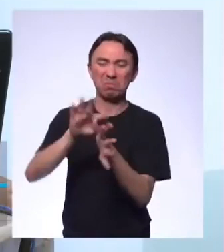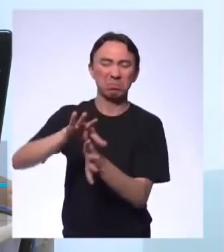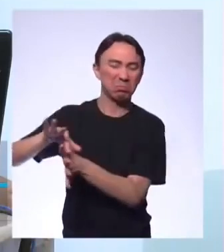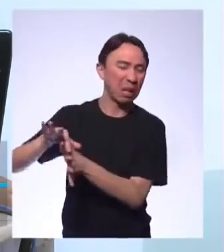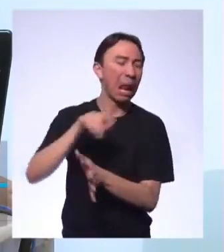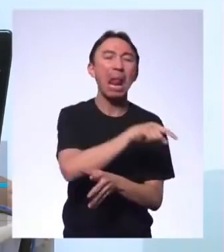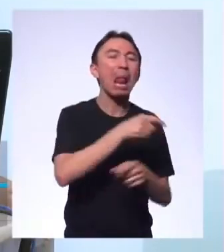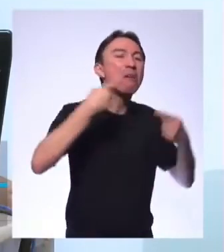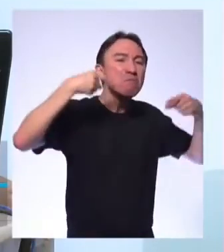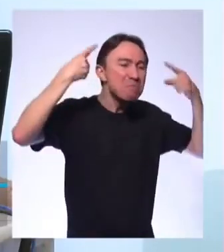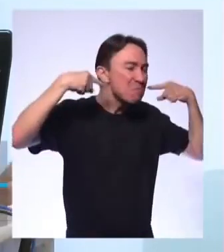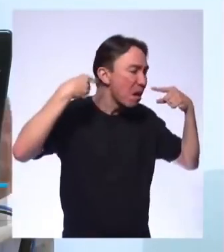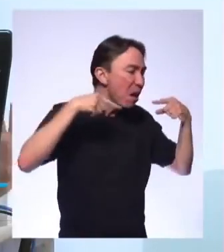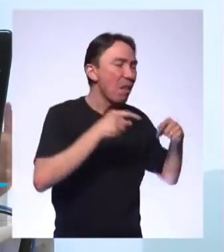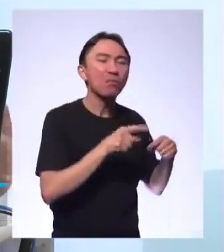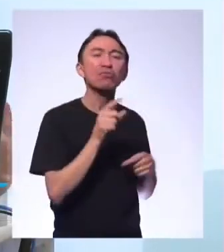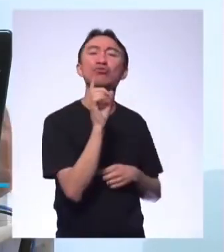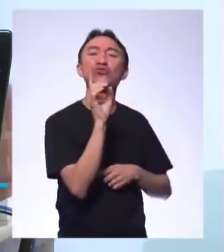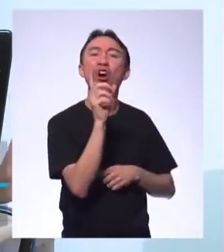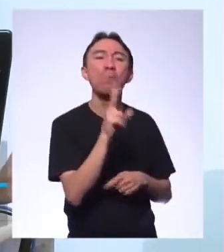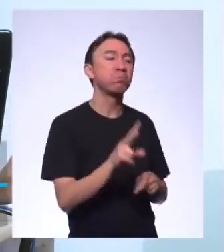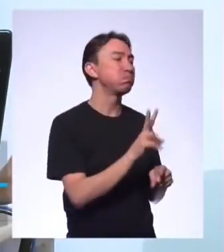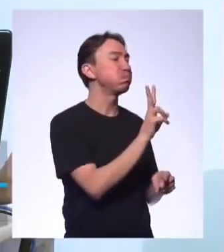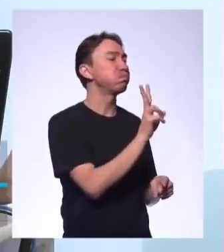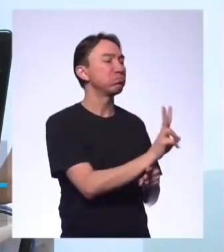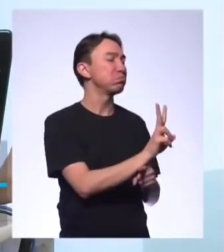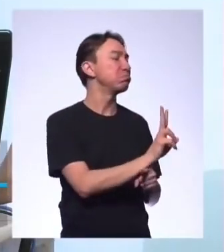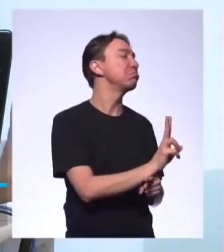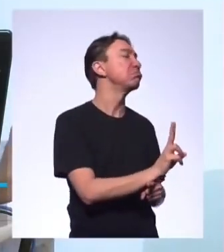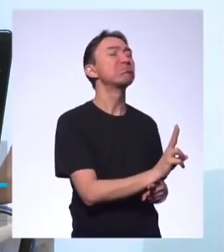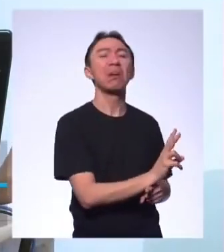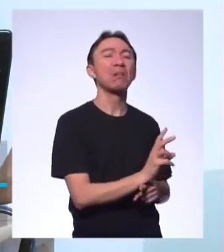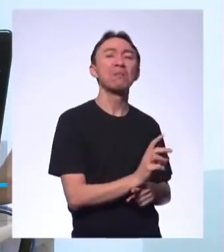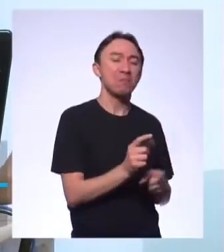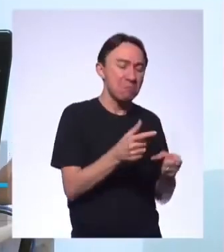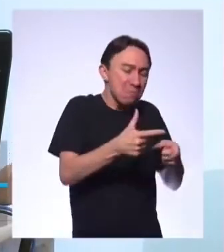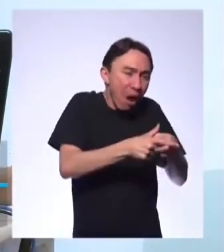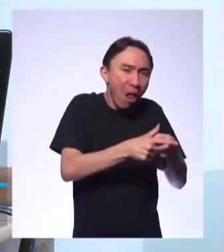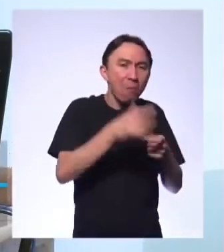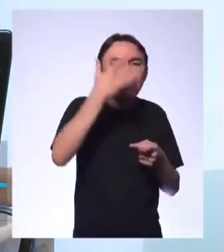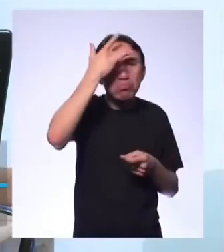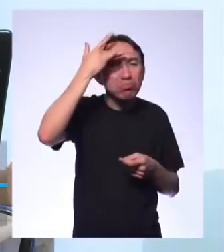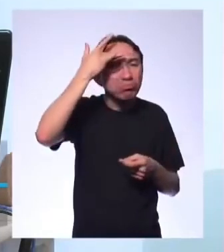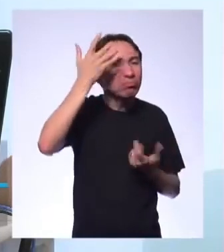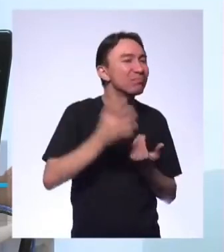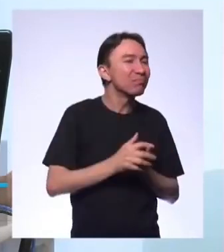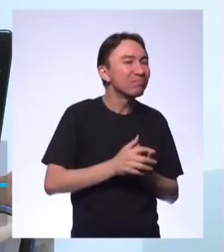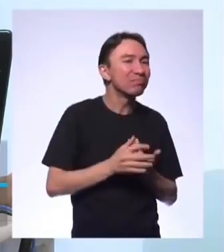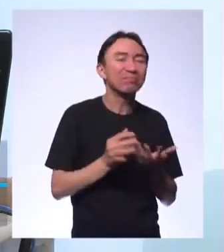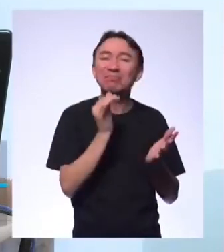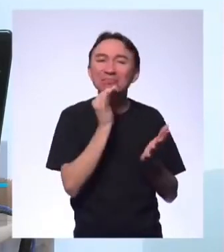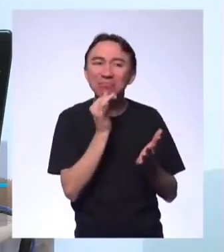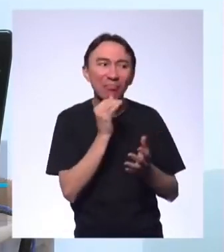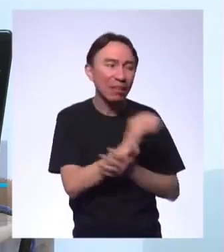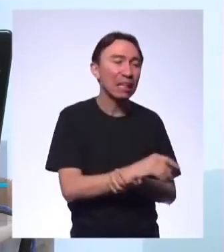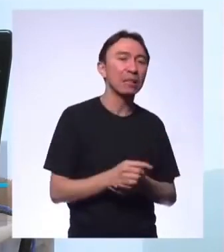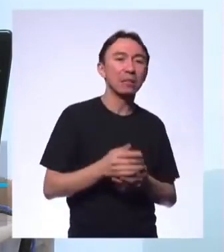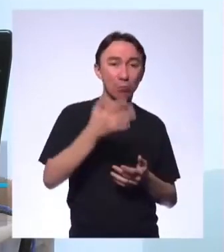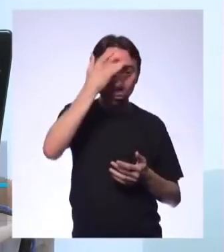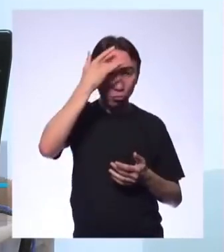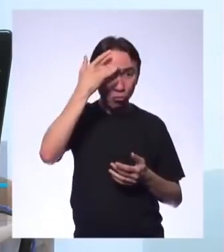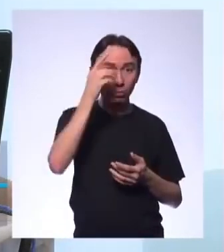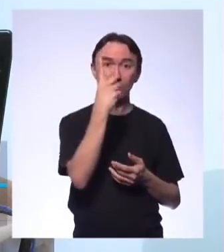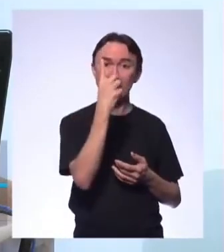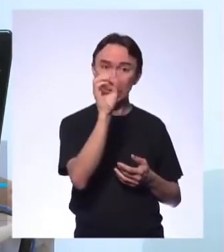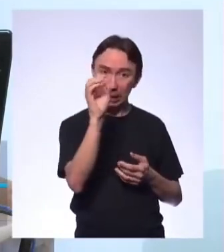demanda menos pessoas. Então, se eu tenho lá 100 camponeses na minha fazenda, eu mando 70 embora e fico com 30 que